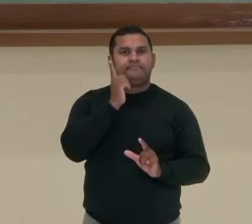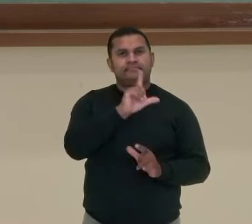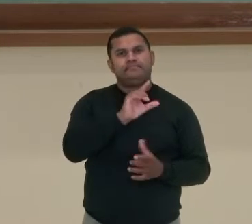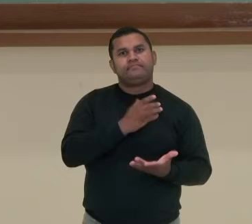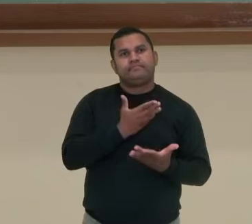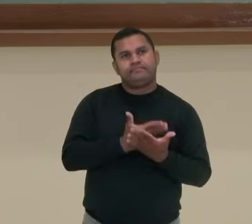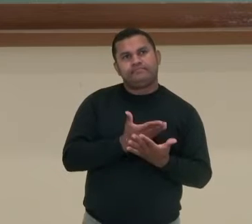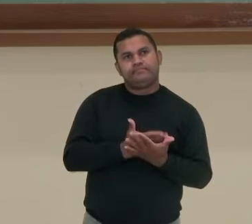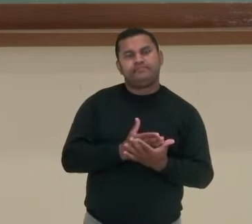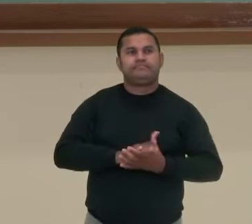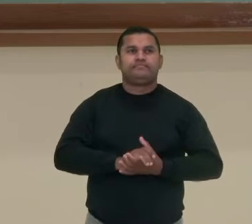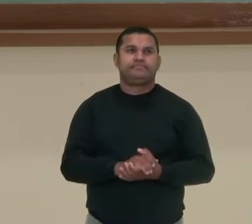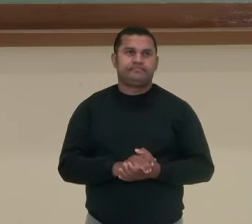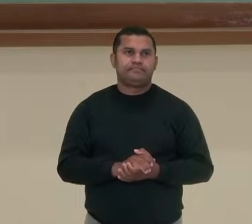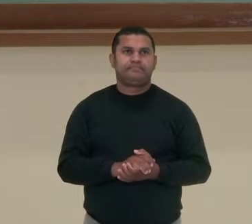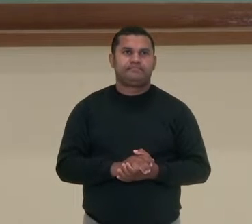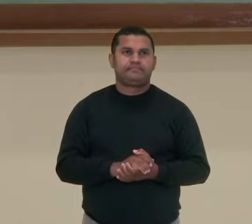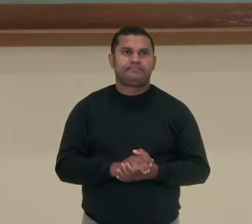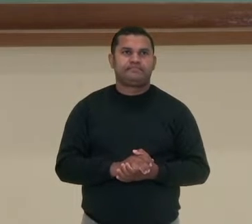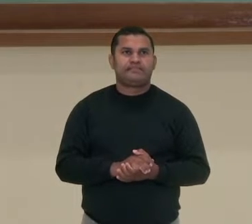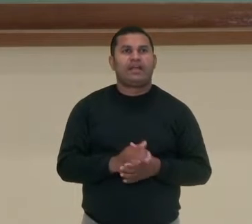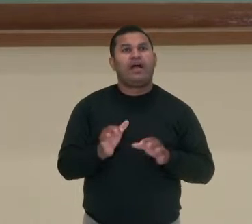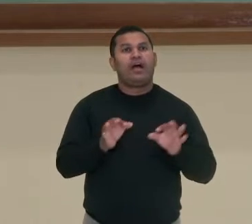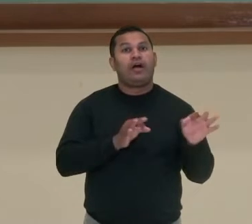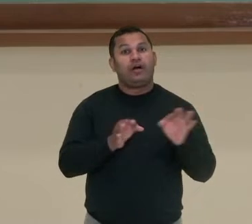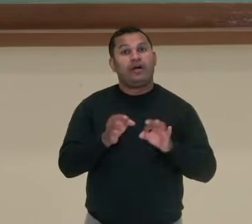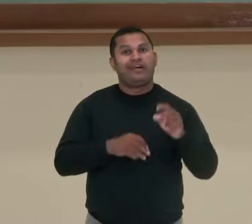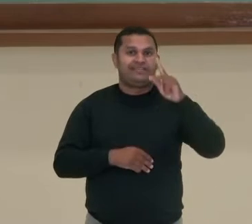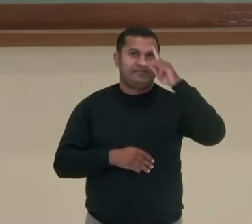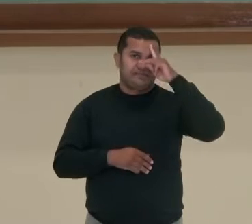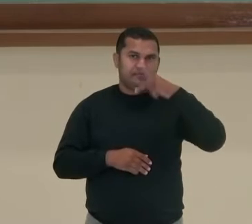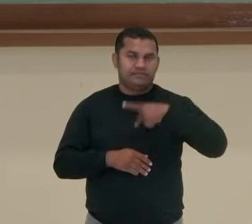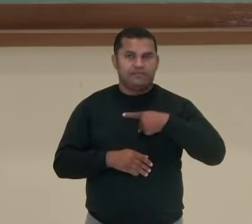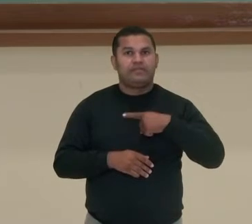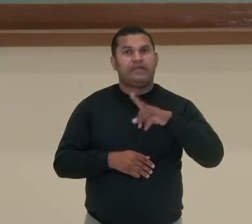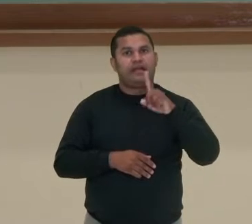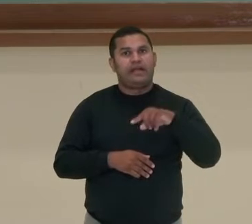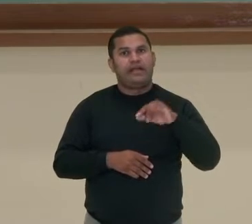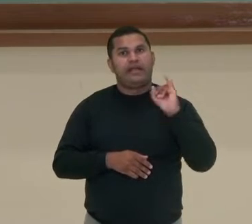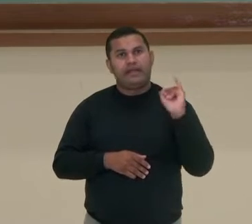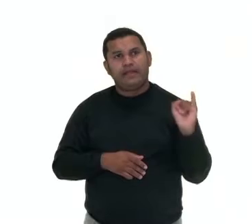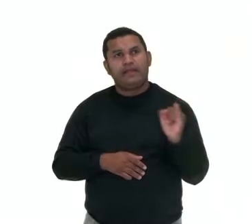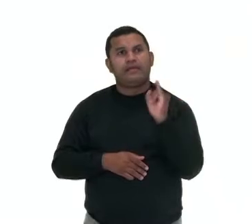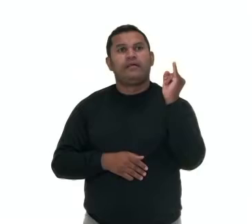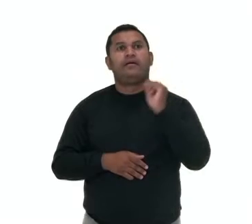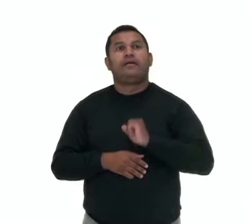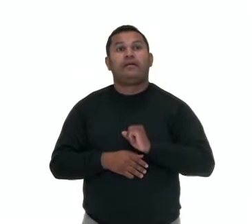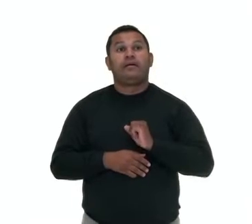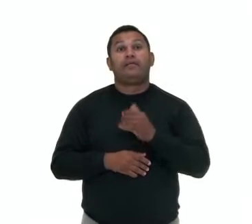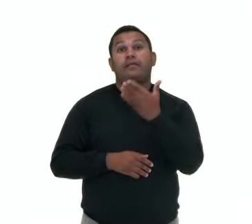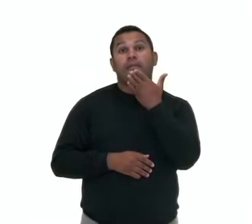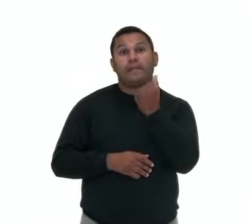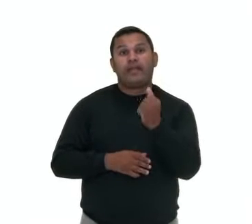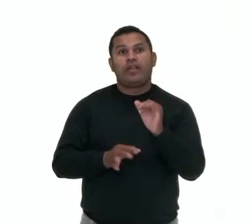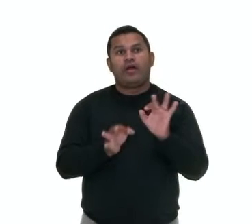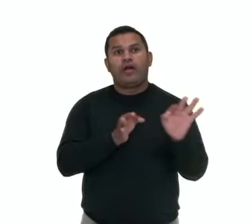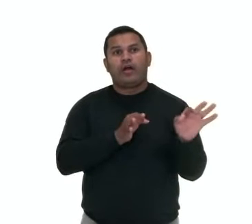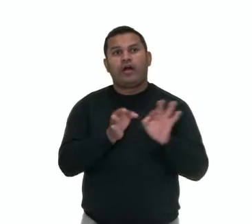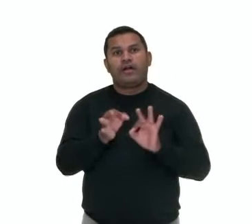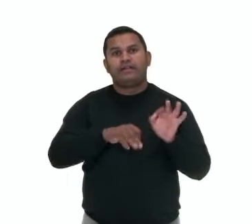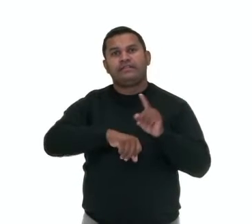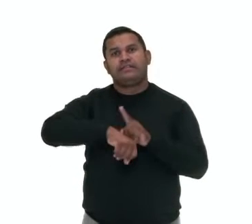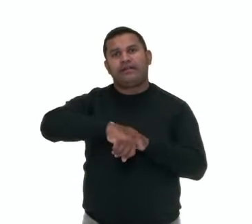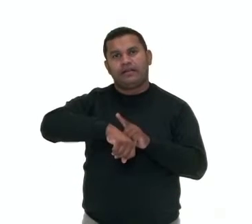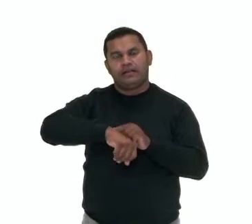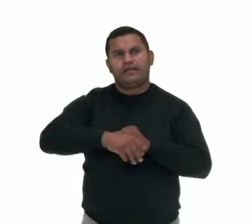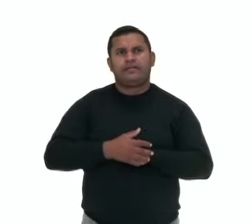ok? A organização pessoal, ela é essencial para o melhor aproveitamento do tempo. Já